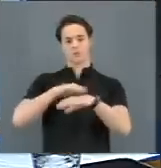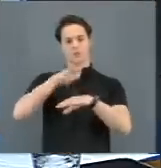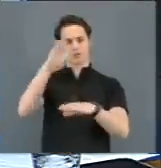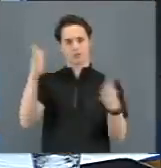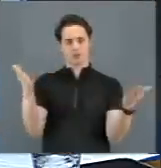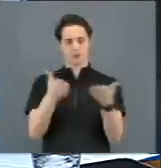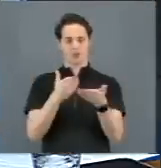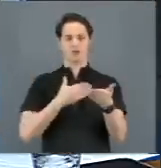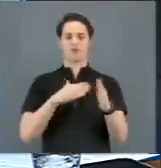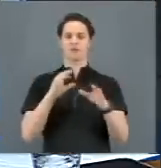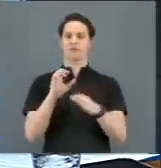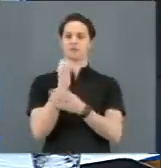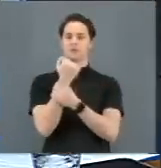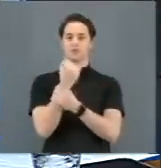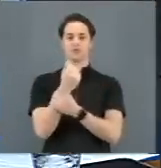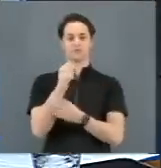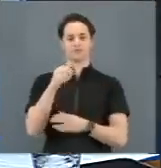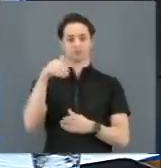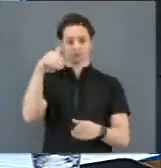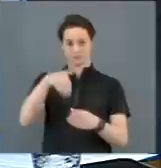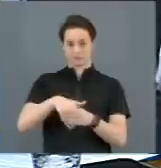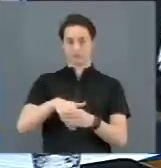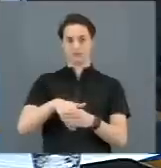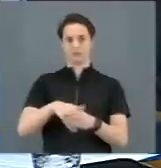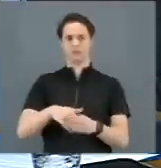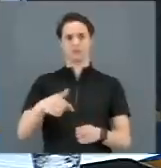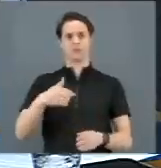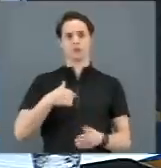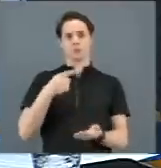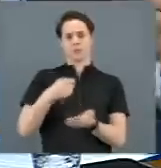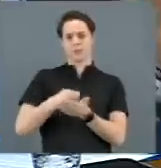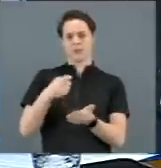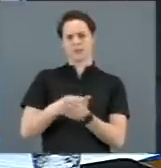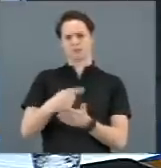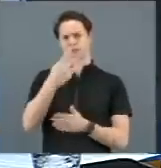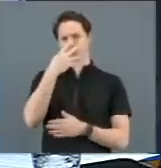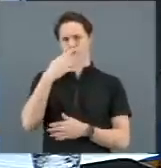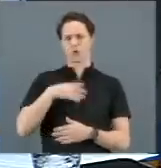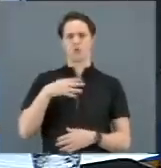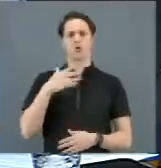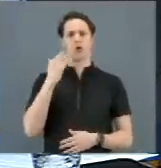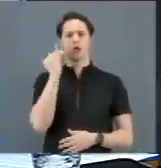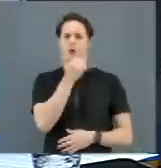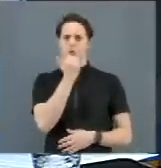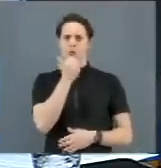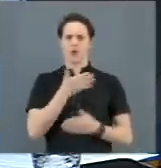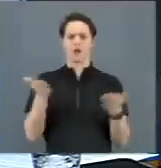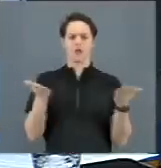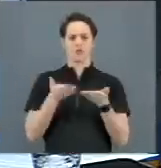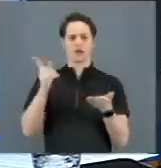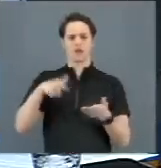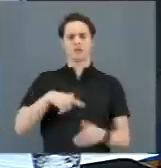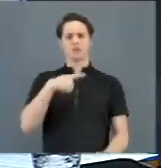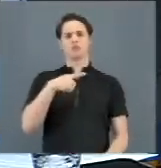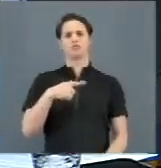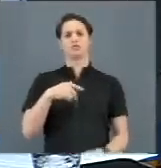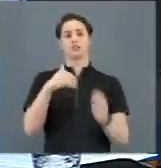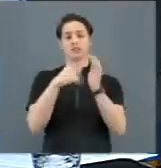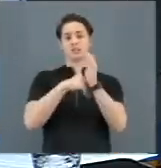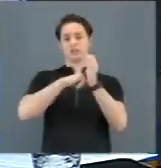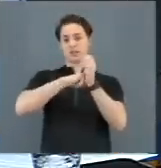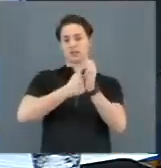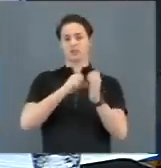de segurança nas eleições, e eu sou obrigado a ouvir que o argumento foi que o sigilo do voto foi violado.